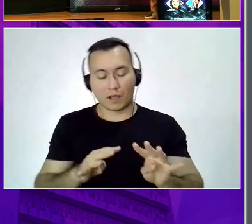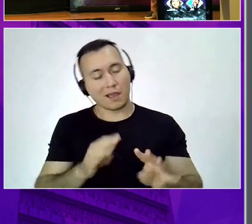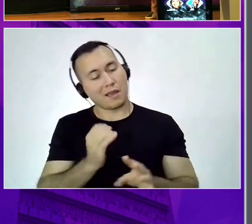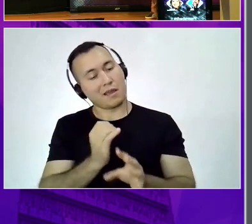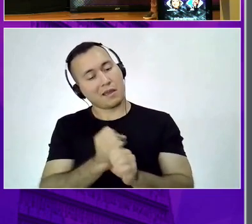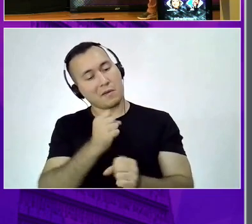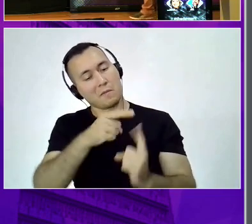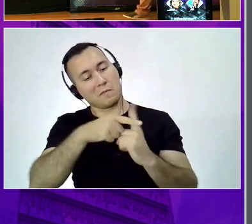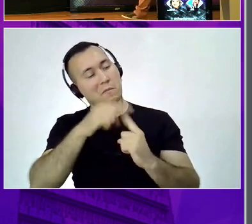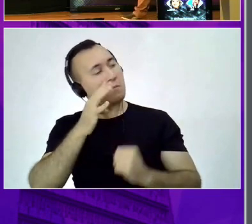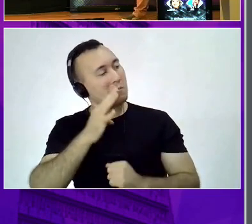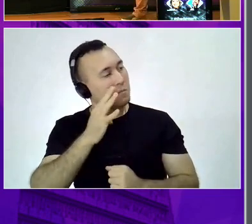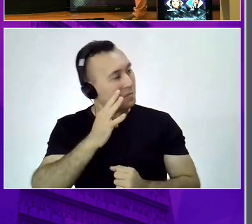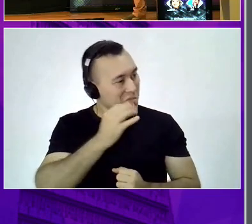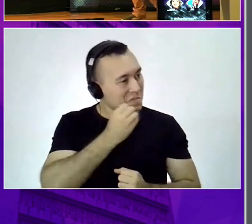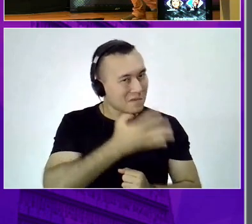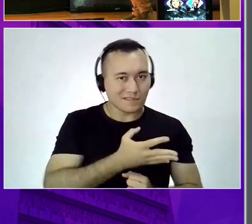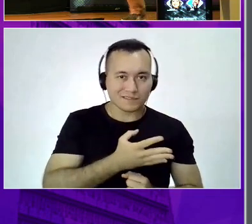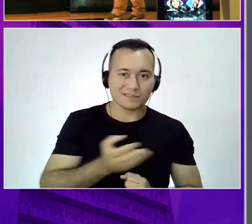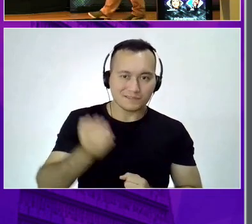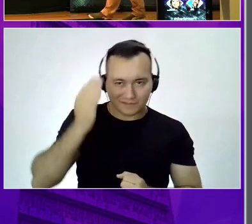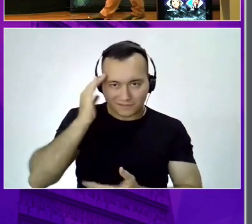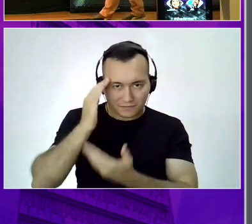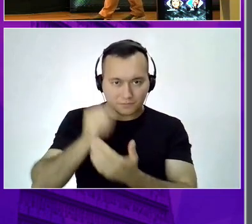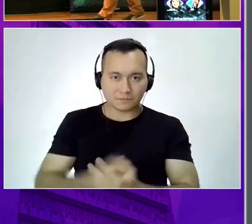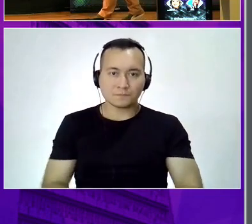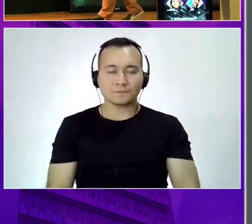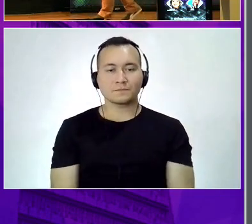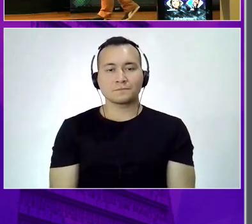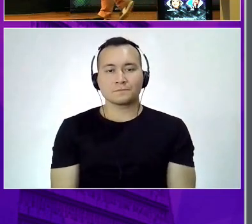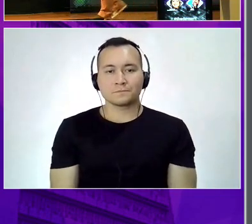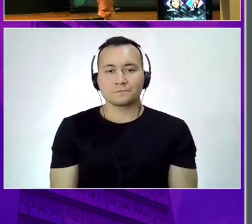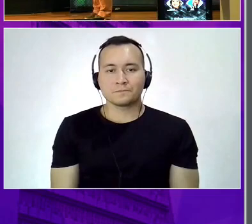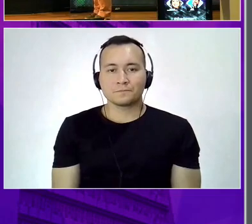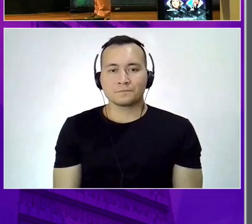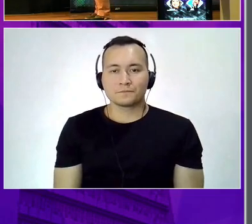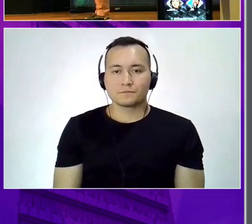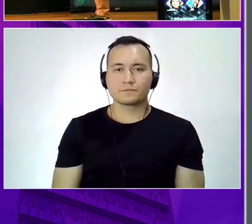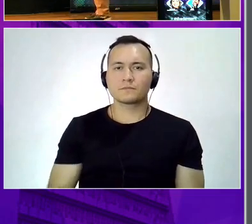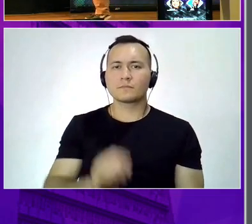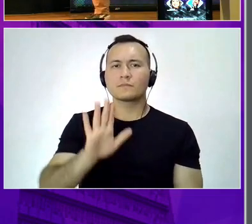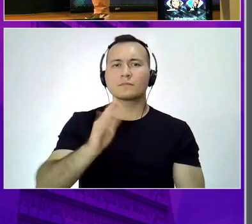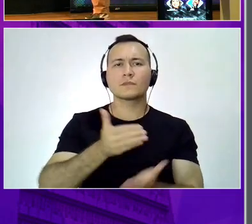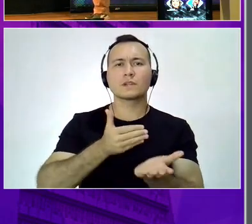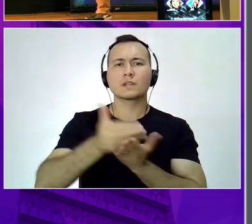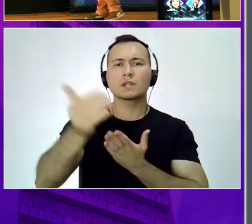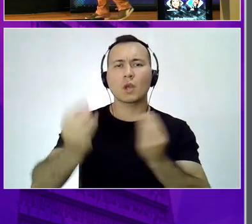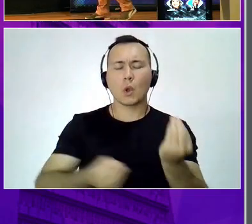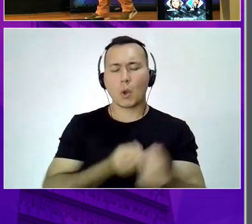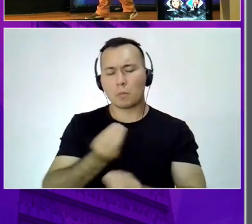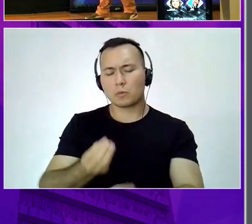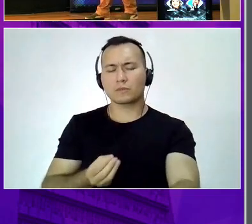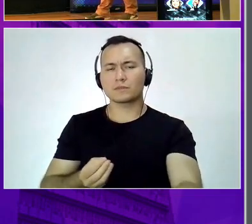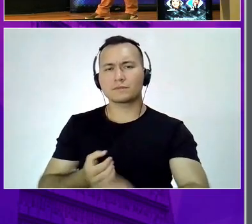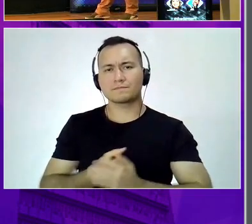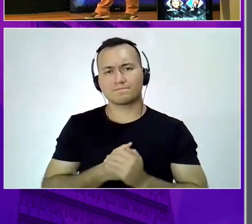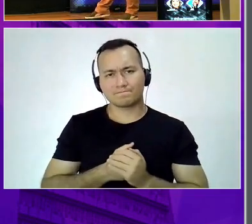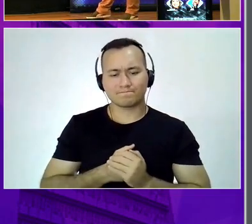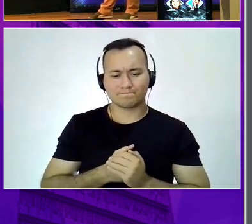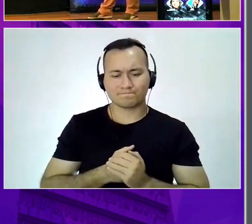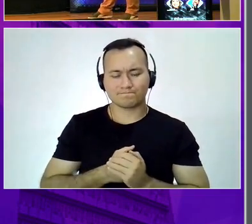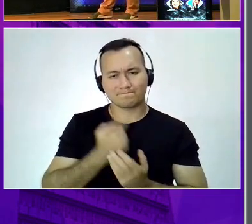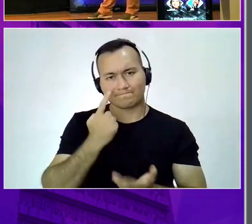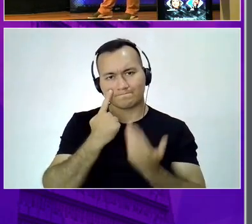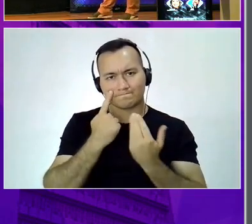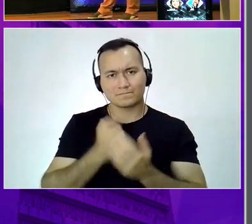impulsionar. Então, como que você vai escolher, né, por onde começar? Então, busque o ponto favorável, né, com